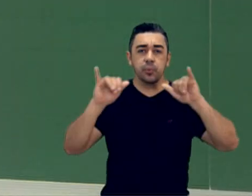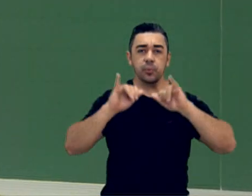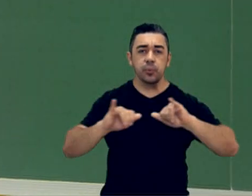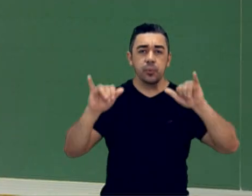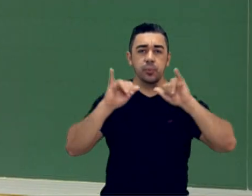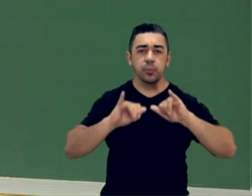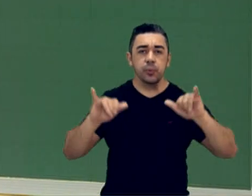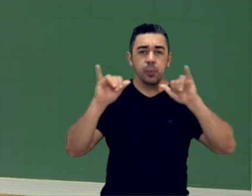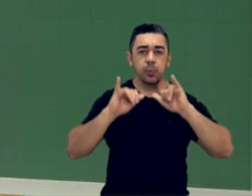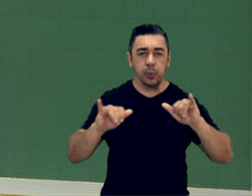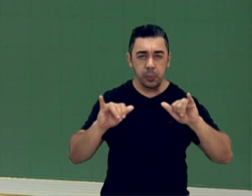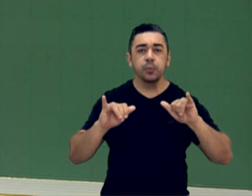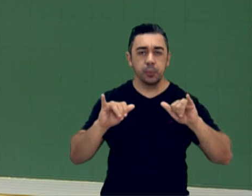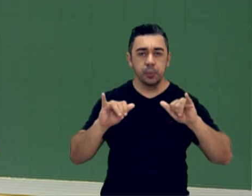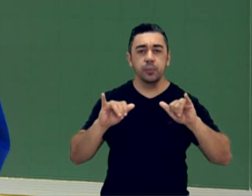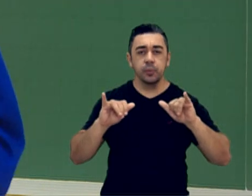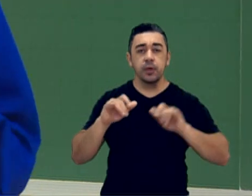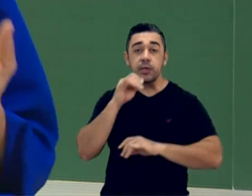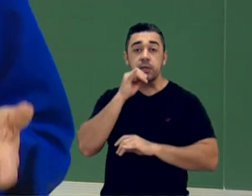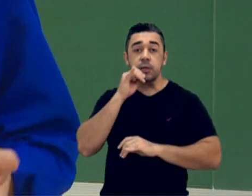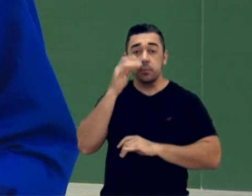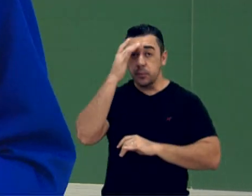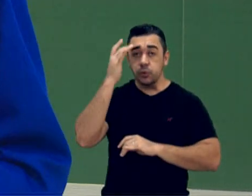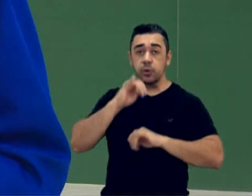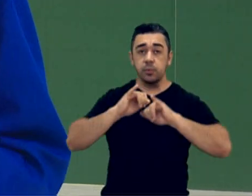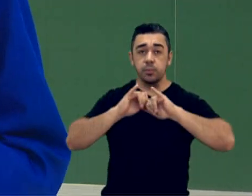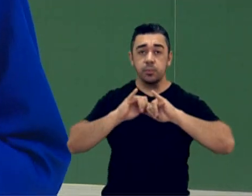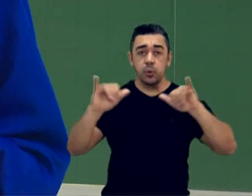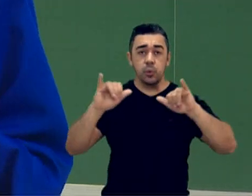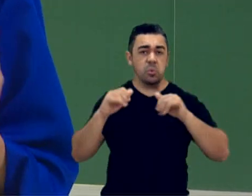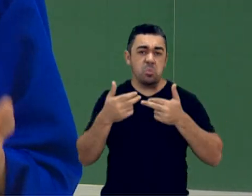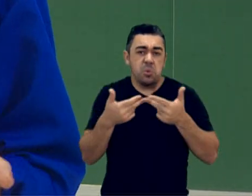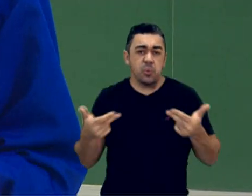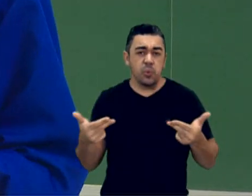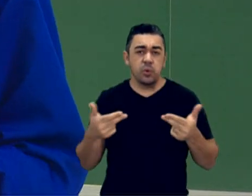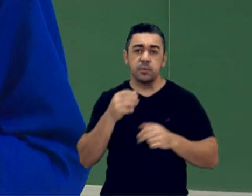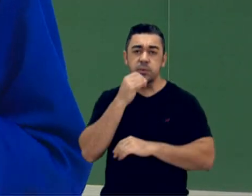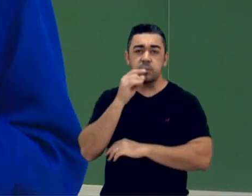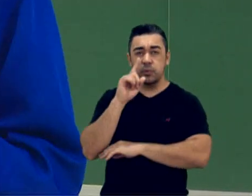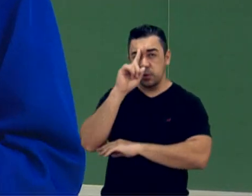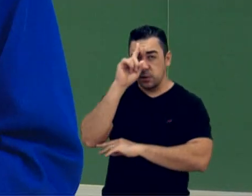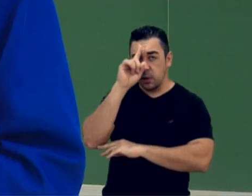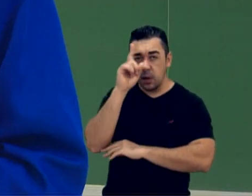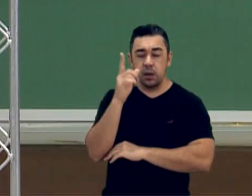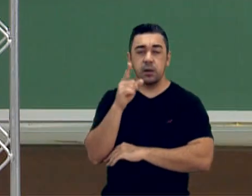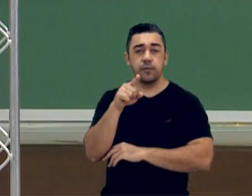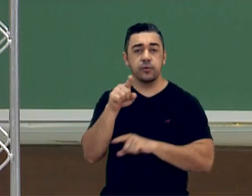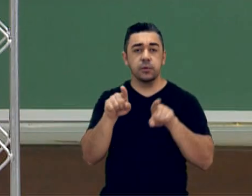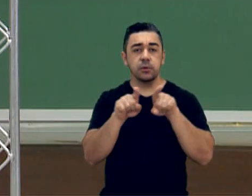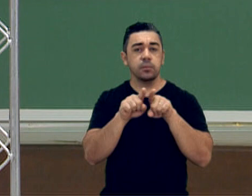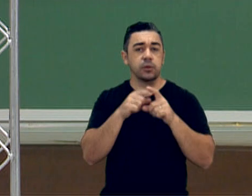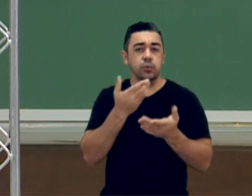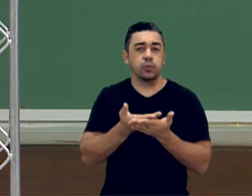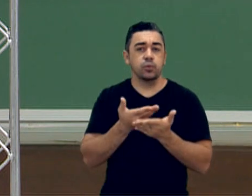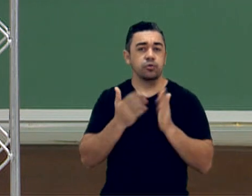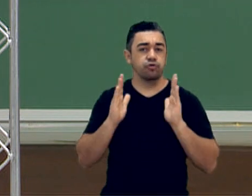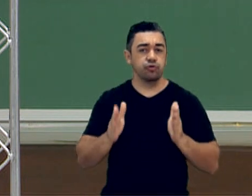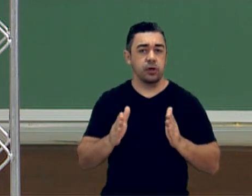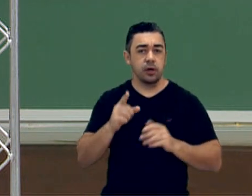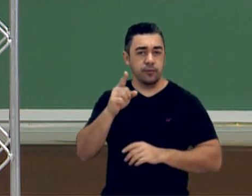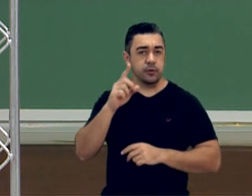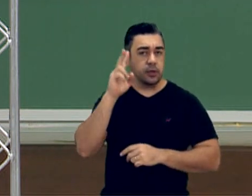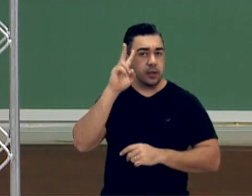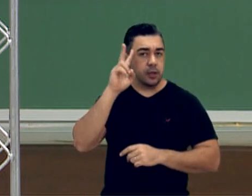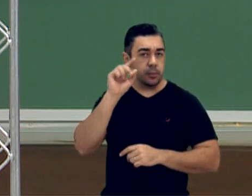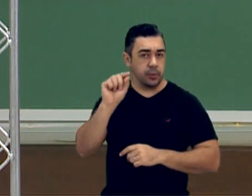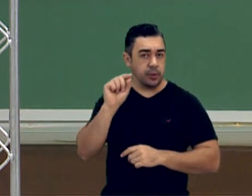aqueles anúncios em que as pessoas divulgam algum produto, alguma ideia, que vocês estudaram isso também. Espero que vocês se